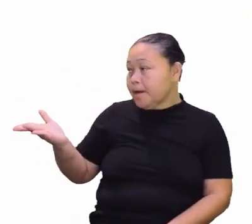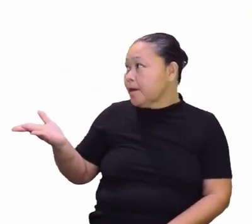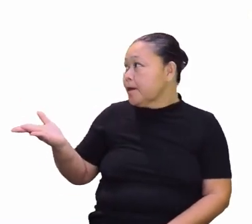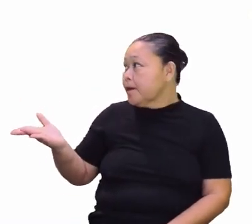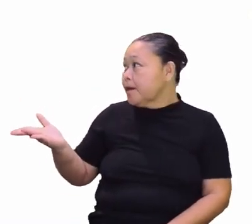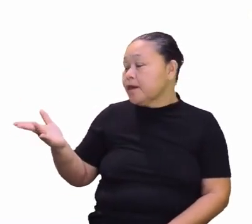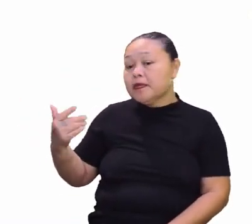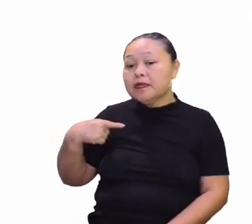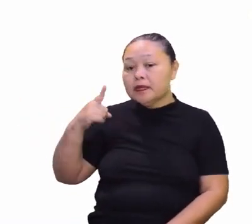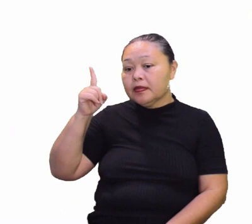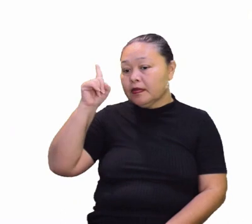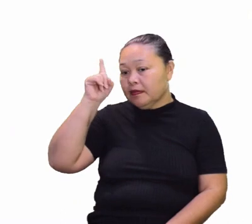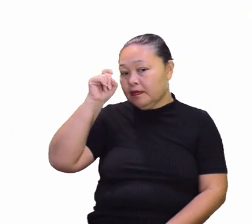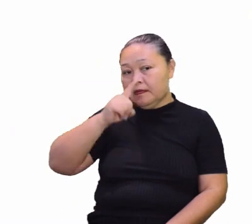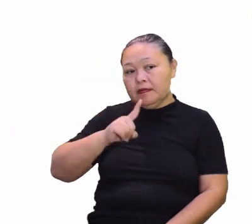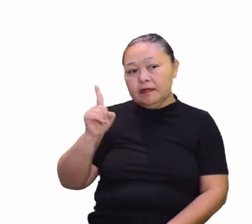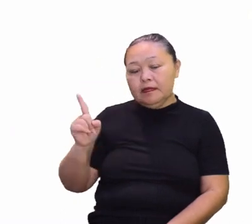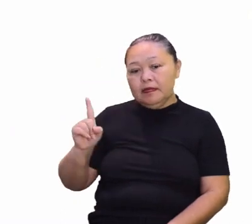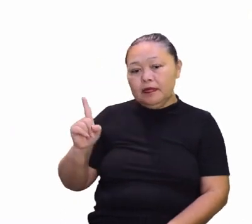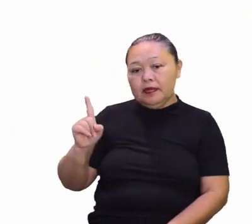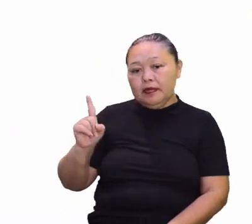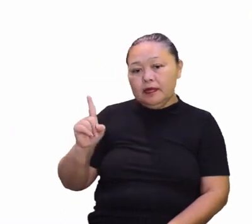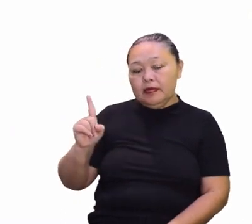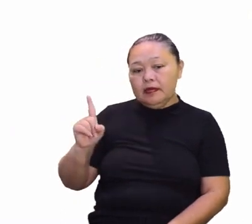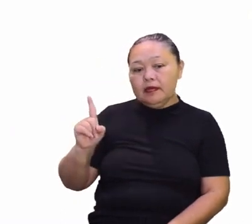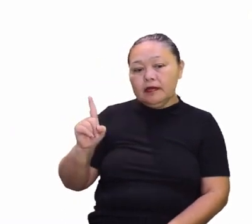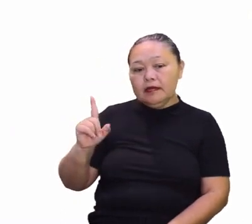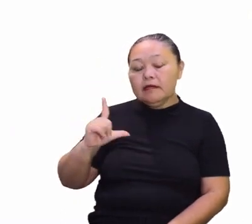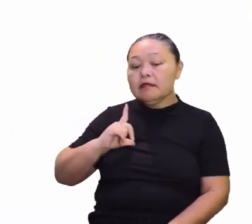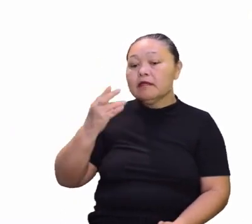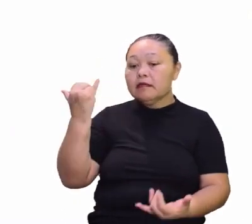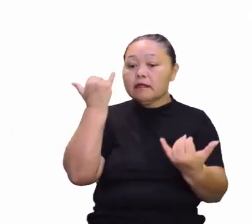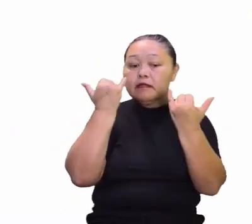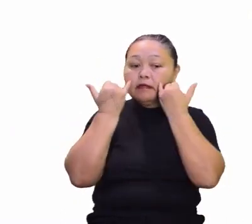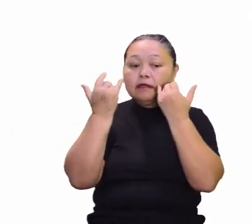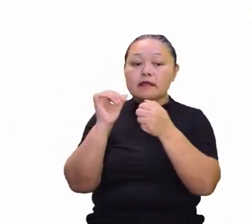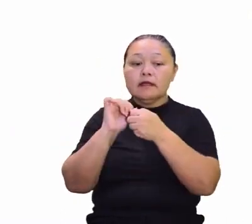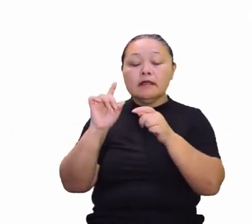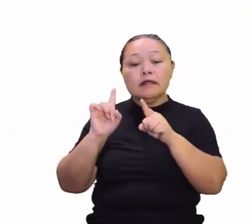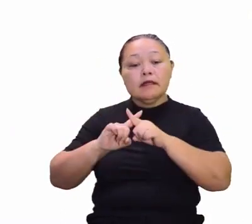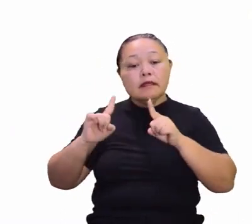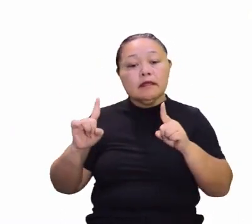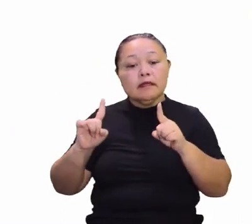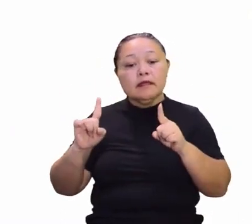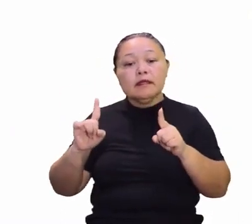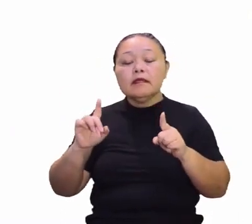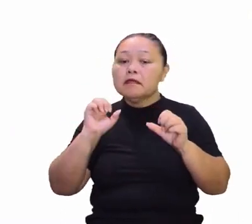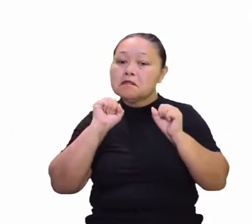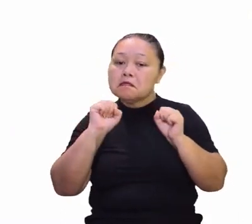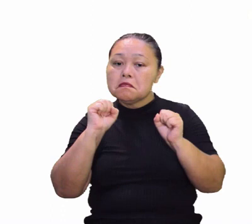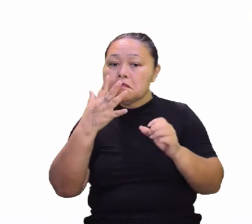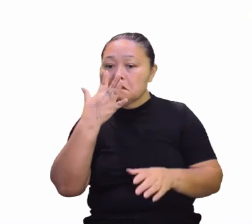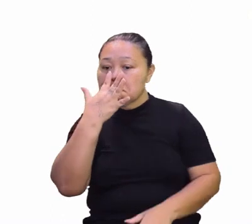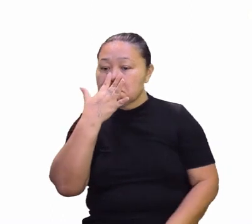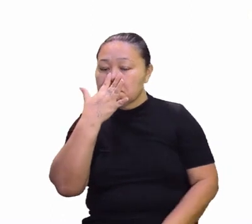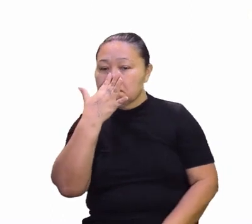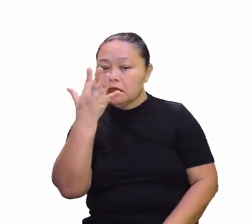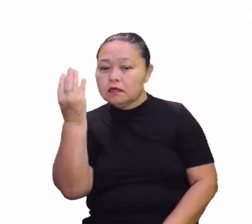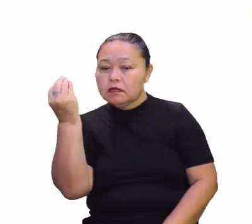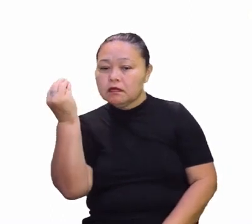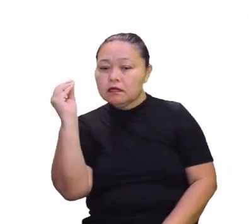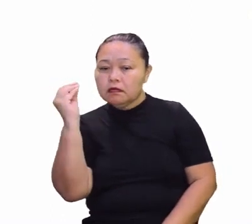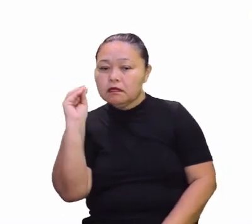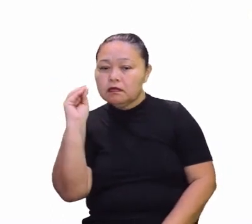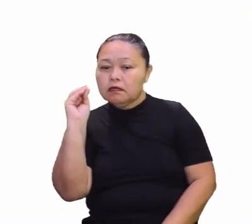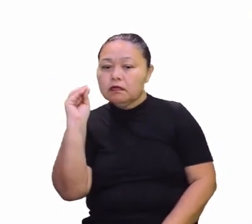seja complexo, assim, tem muita informação, né, Rogério? É. Mas aí você pode dar uma olhada com um jeitinho